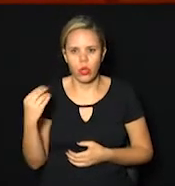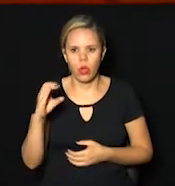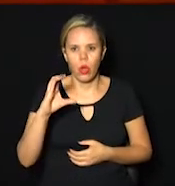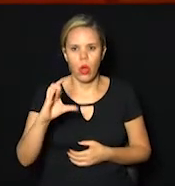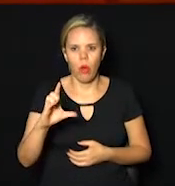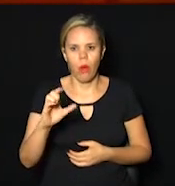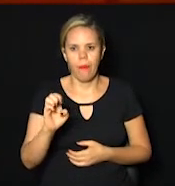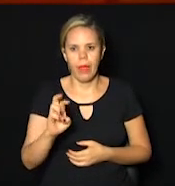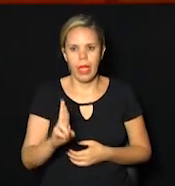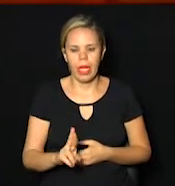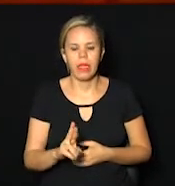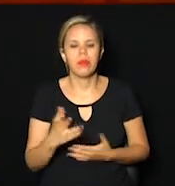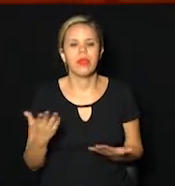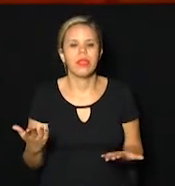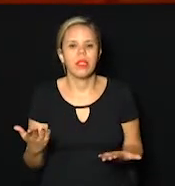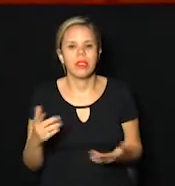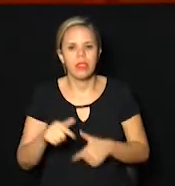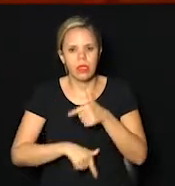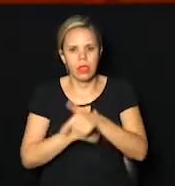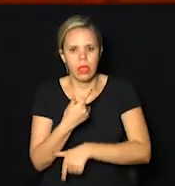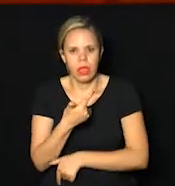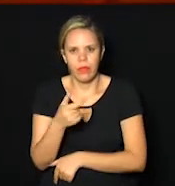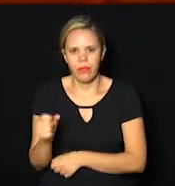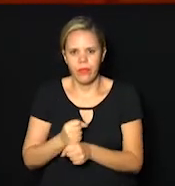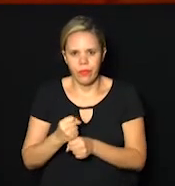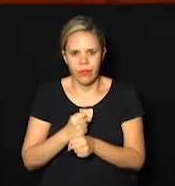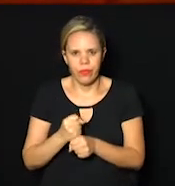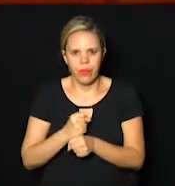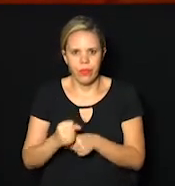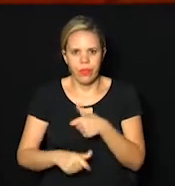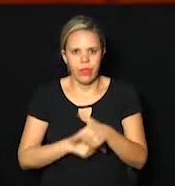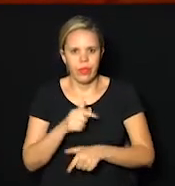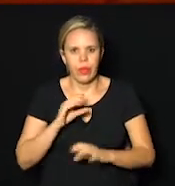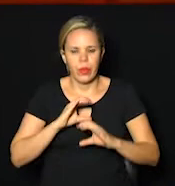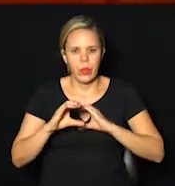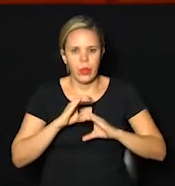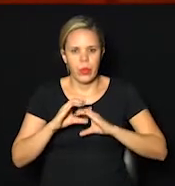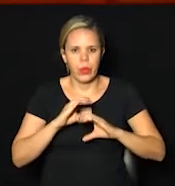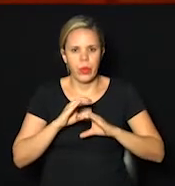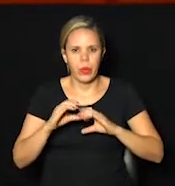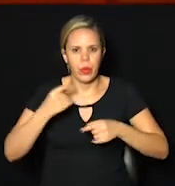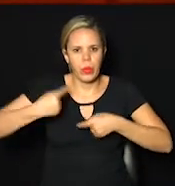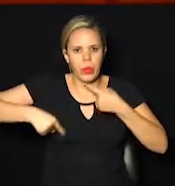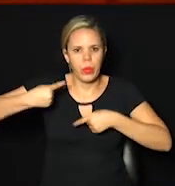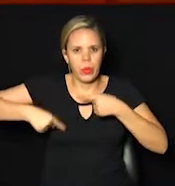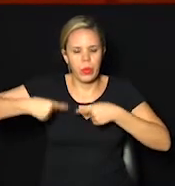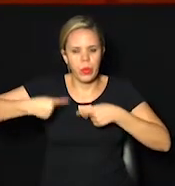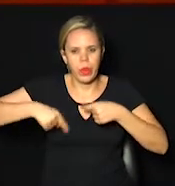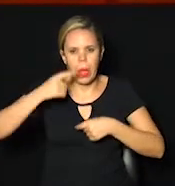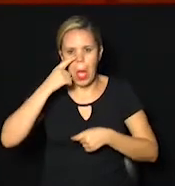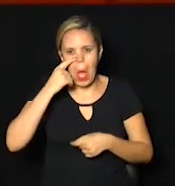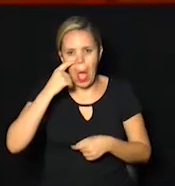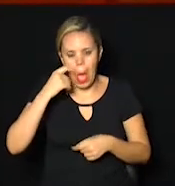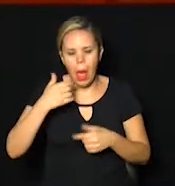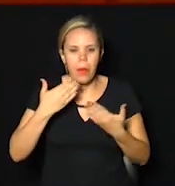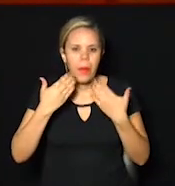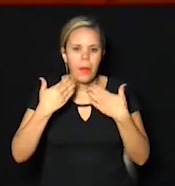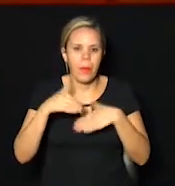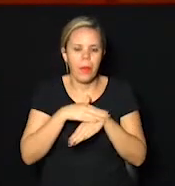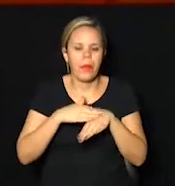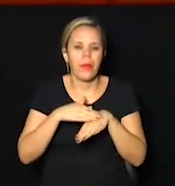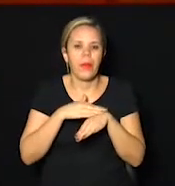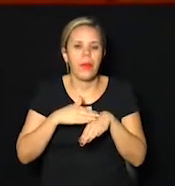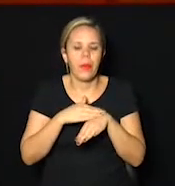eu tenho trabalhado há pelo menos 20 anos com essa intersecção entre comunicação e política, e o nosso bate-papo, então,